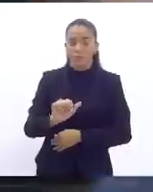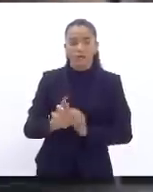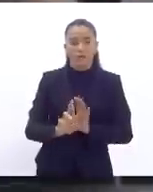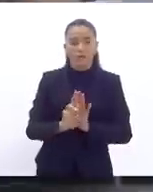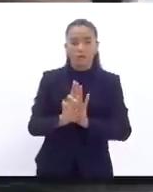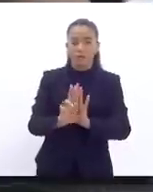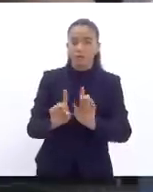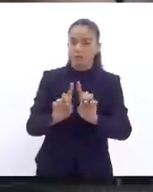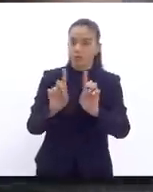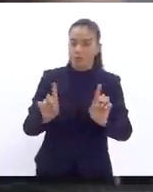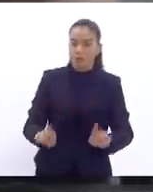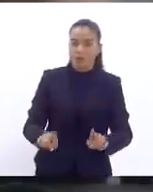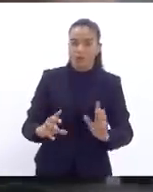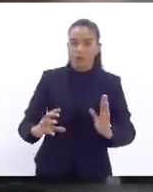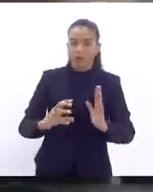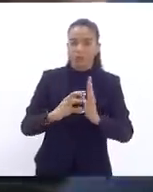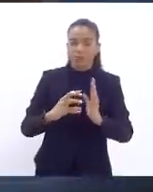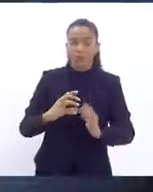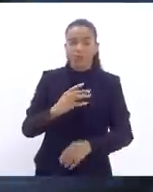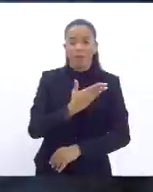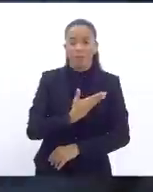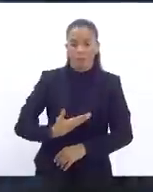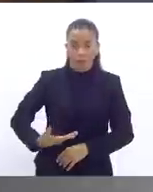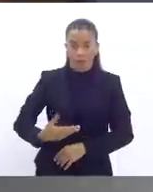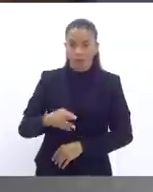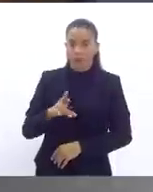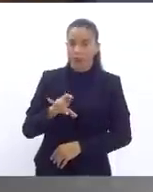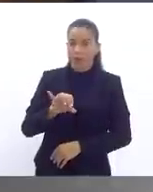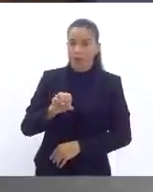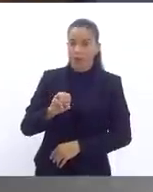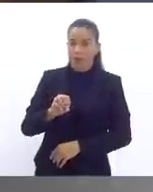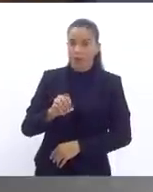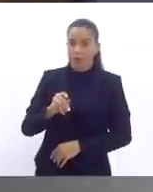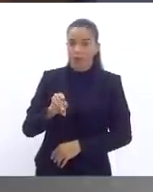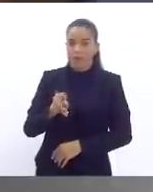Públicos no conselho fiscal do Rio Previdência